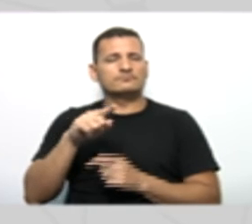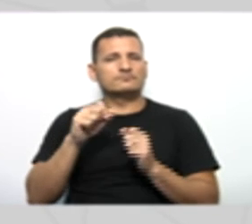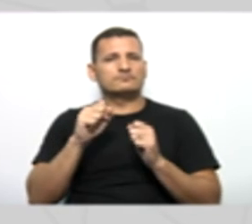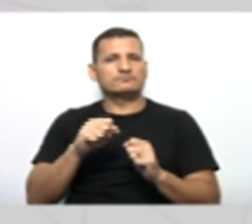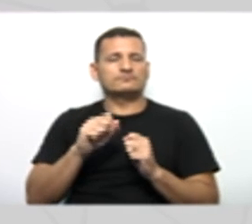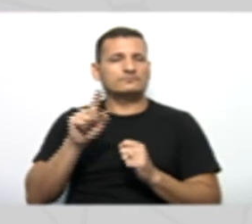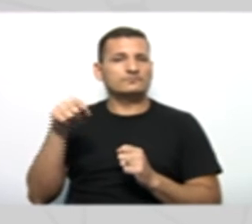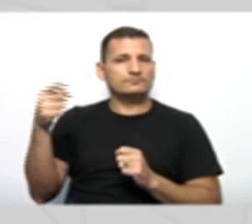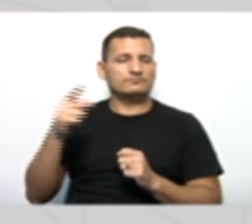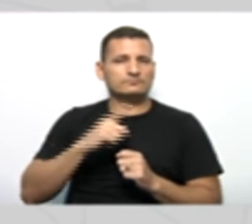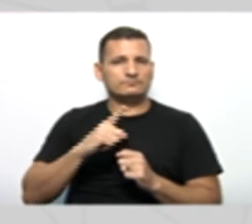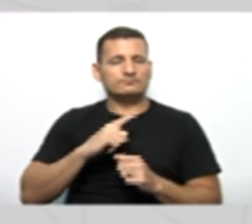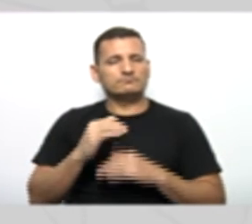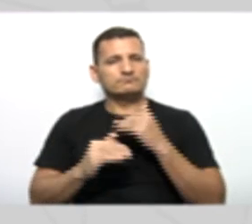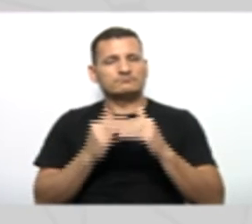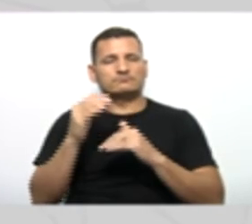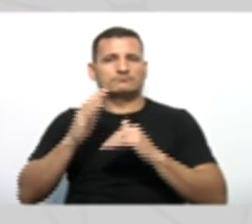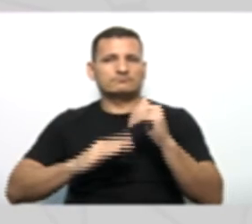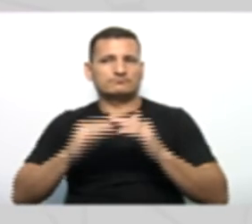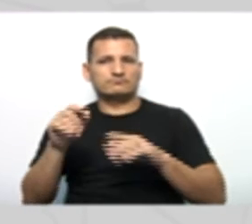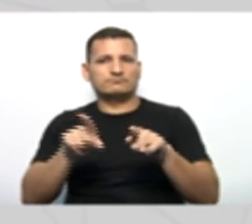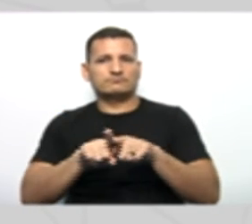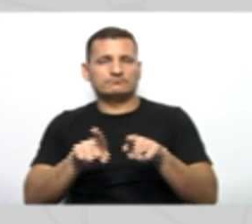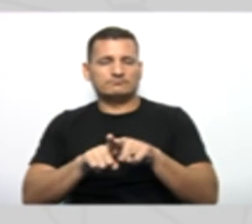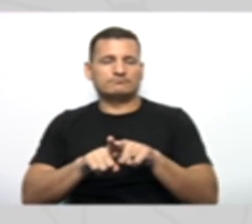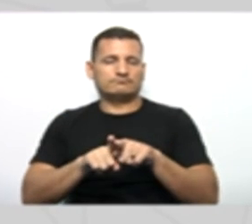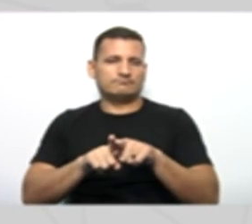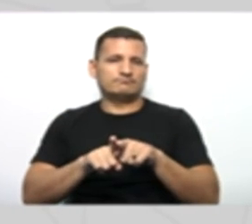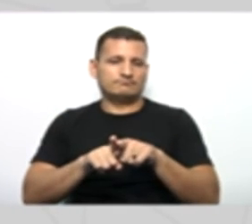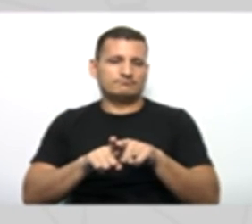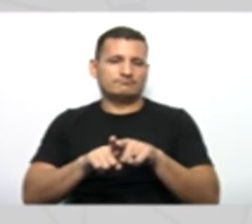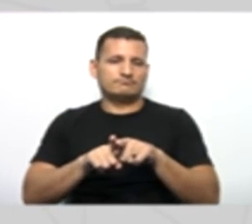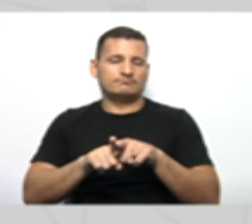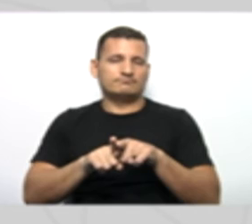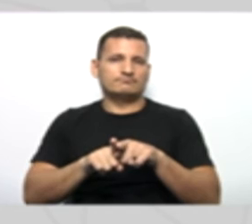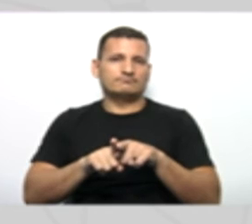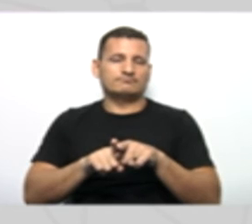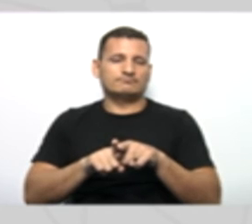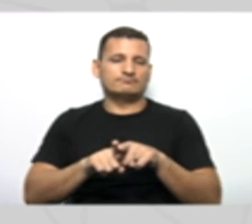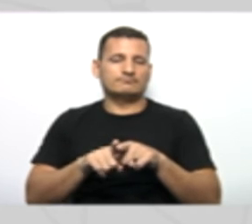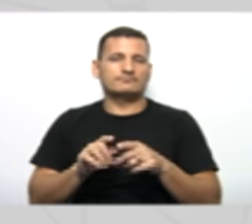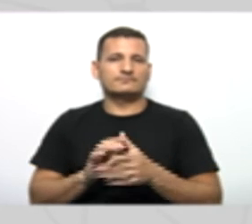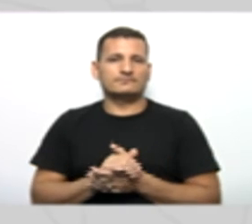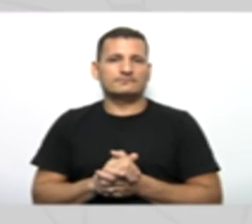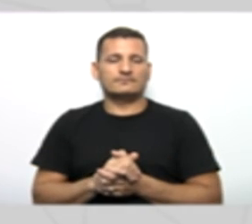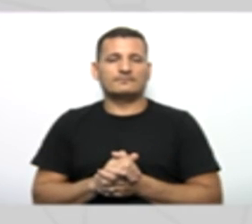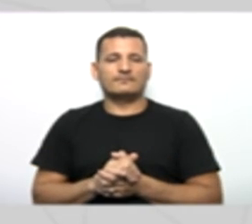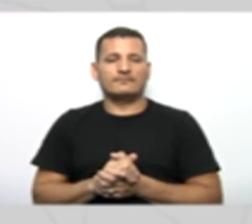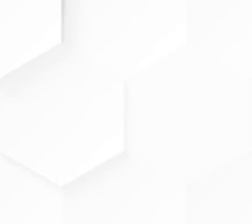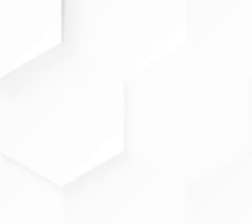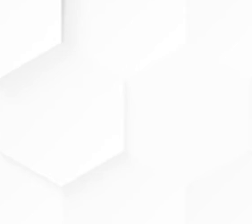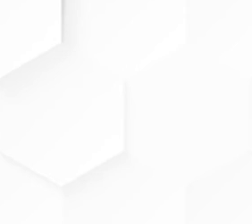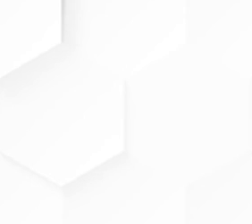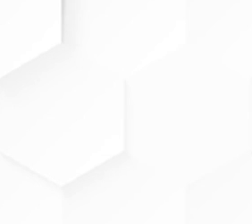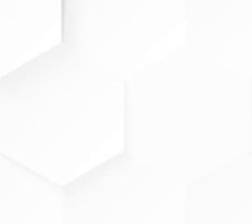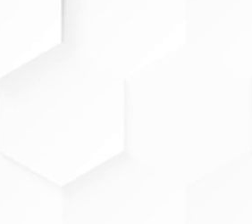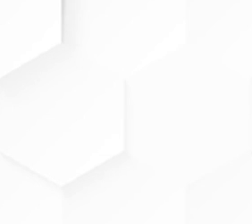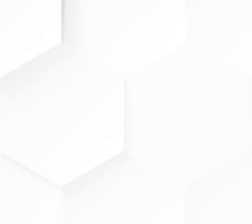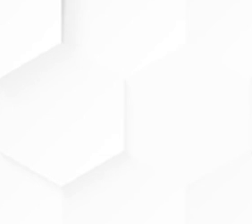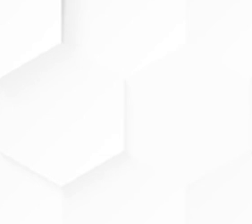depois ter um desenvolvimento profissional também de sucesso, assim como vocês estão tendo nos estudos.